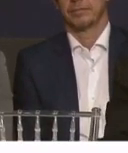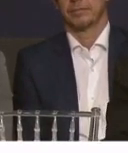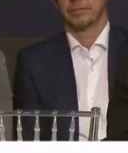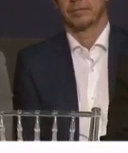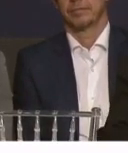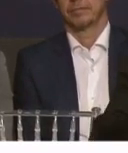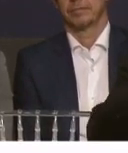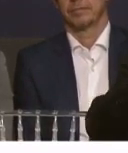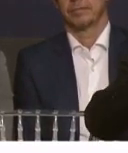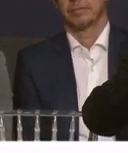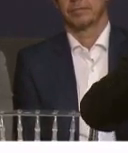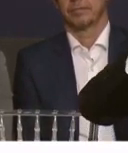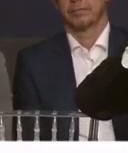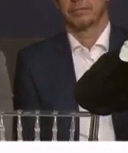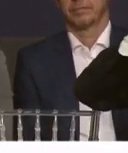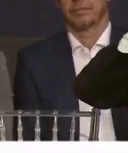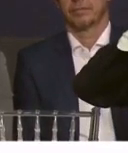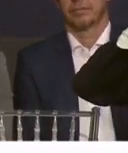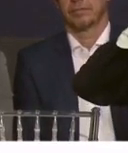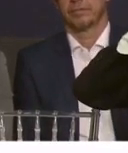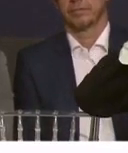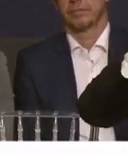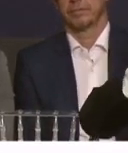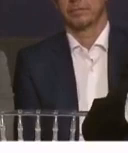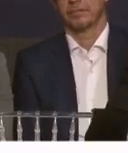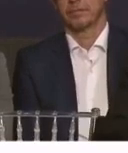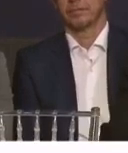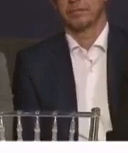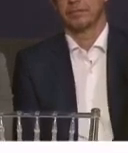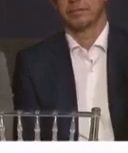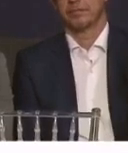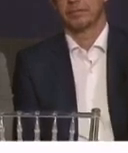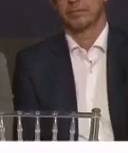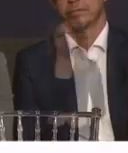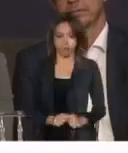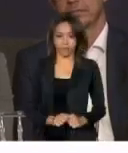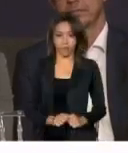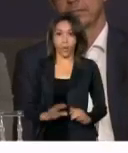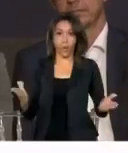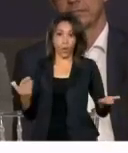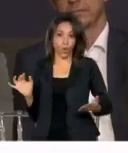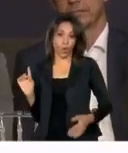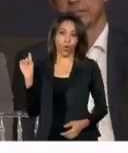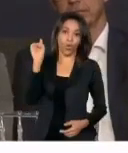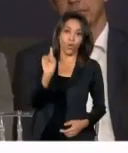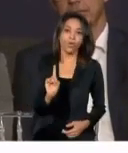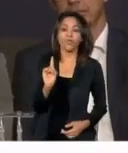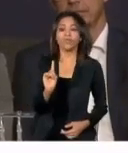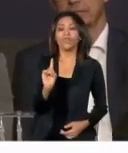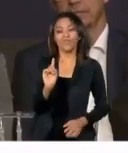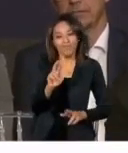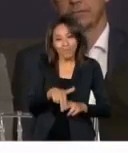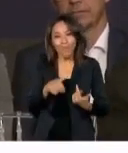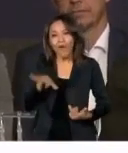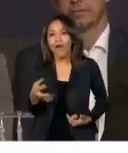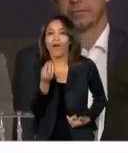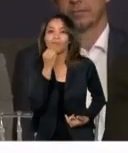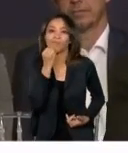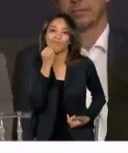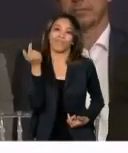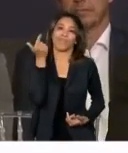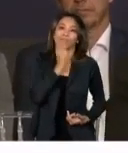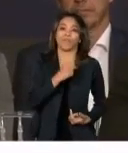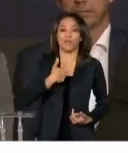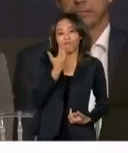vem reconhecimento e vem oportunidades. E eu estou aqui hoje graças a essas oportunidades. E sou